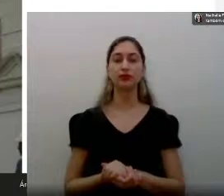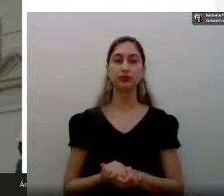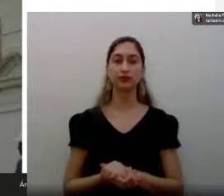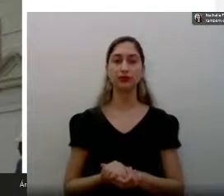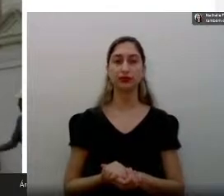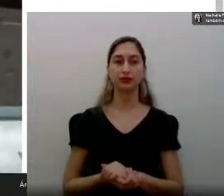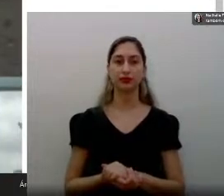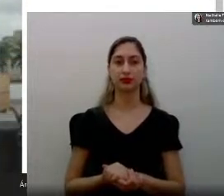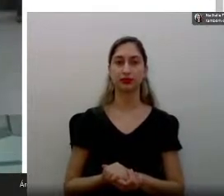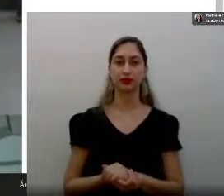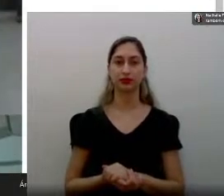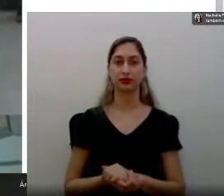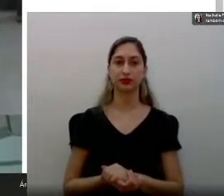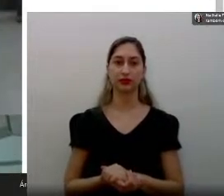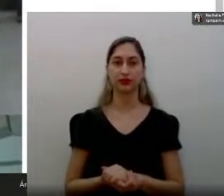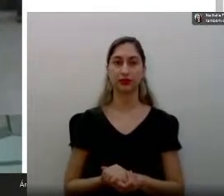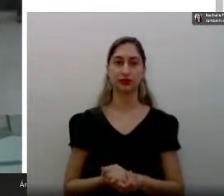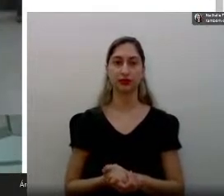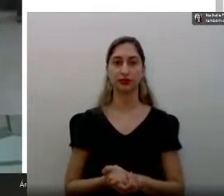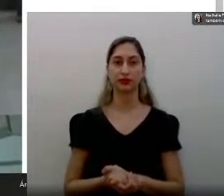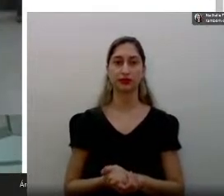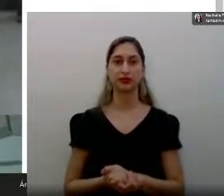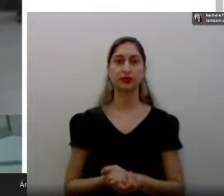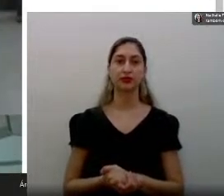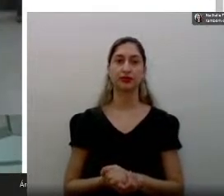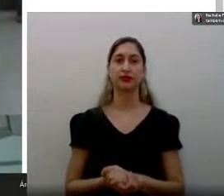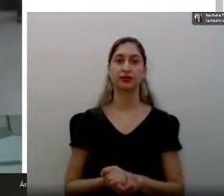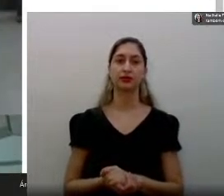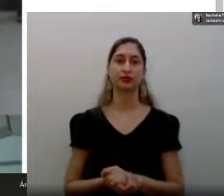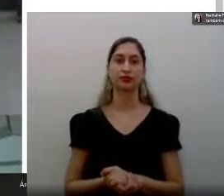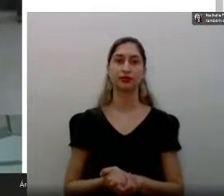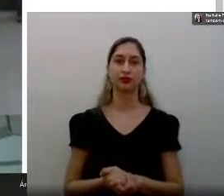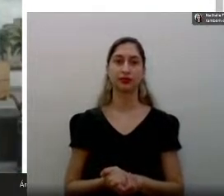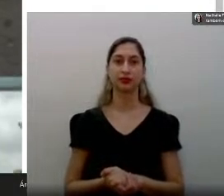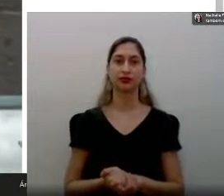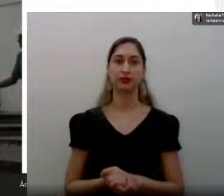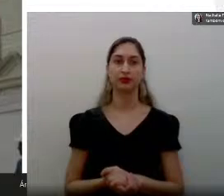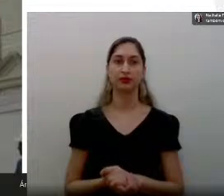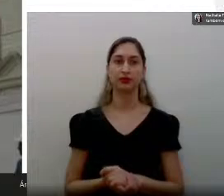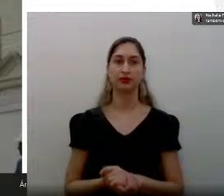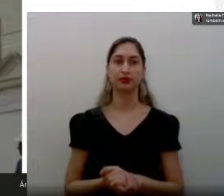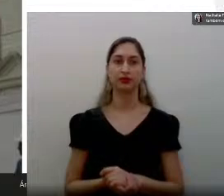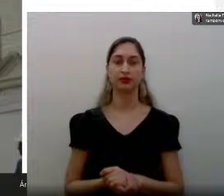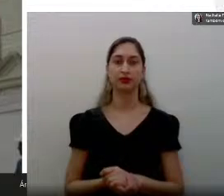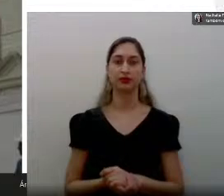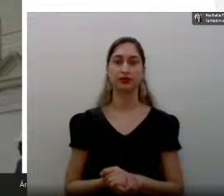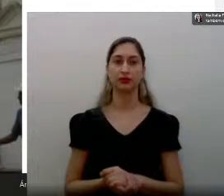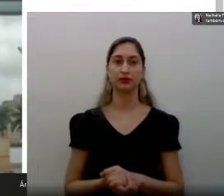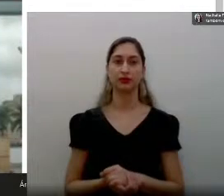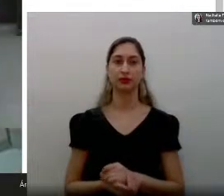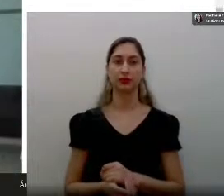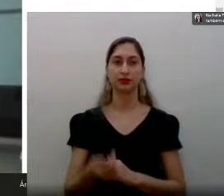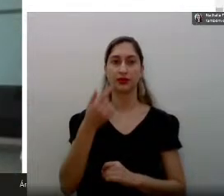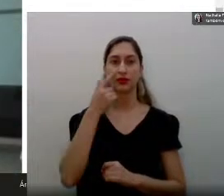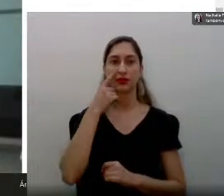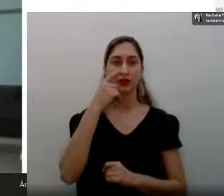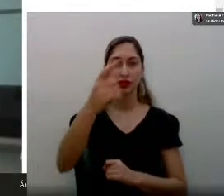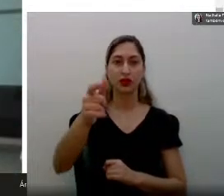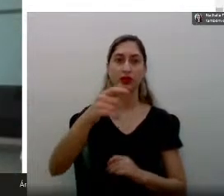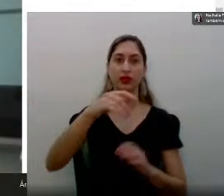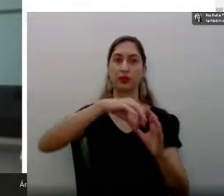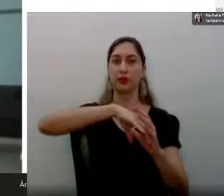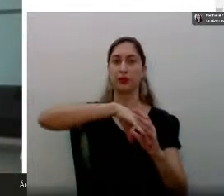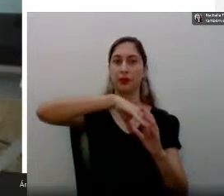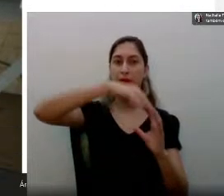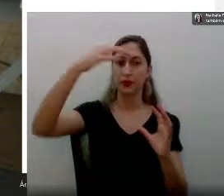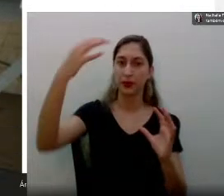Entrando lá no espaço do conhecimento lá também certo aqui são parte da Cúpula e tem que são os projetores né e computadores